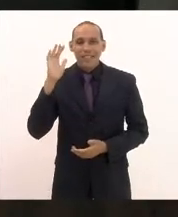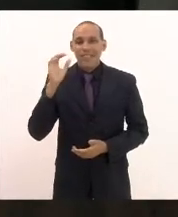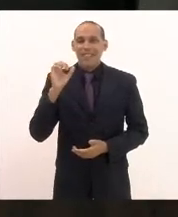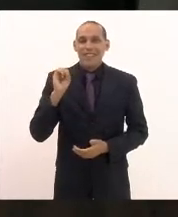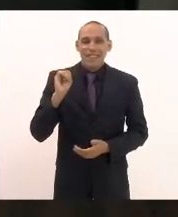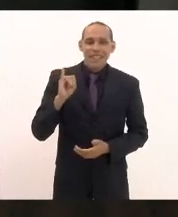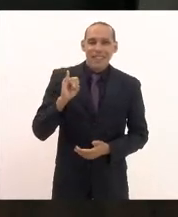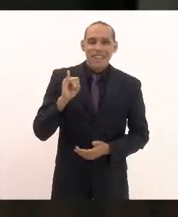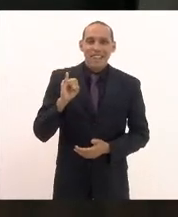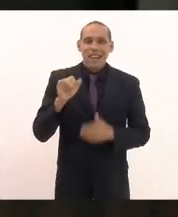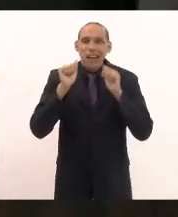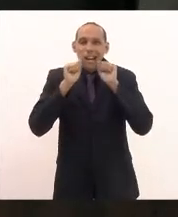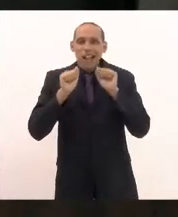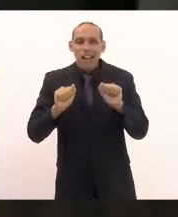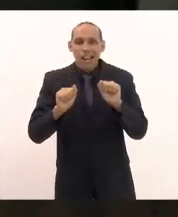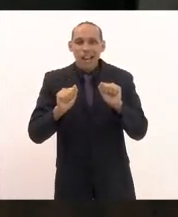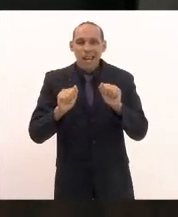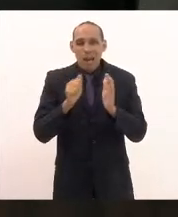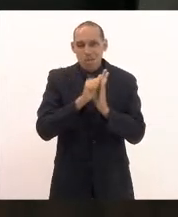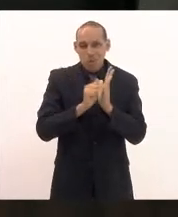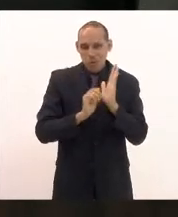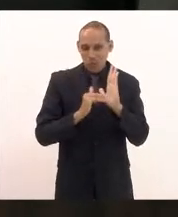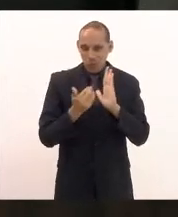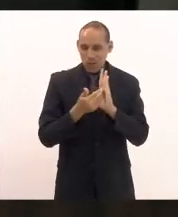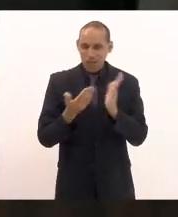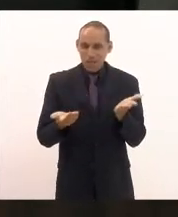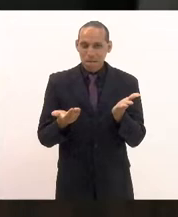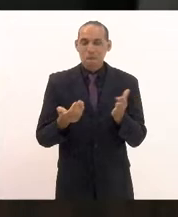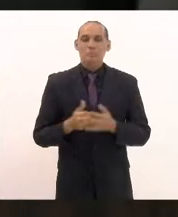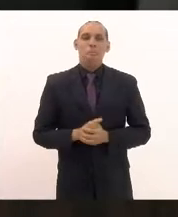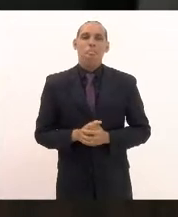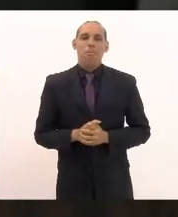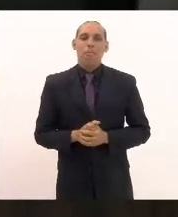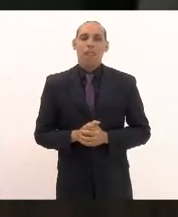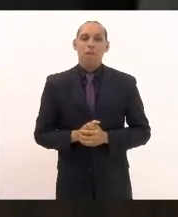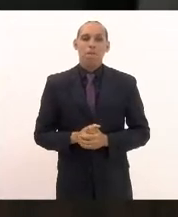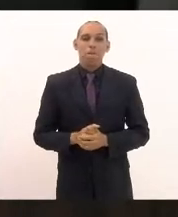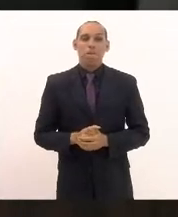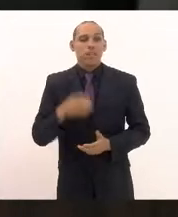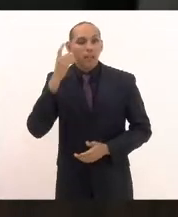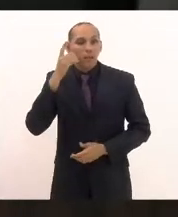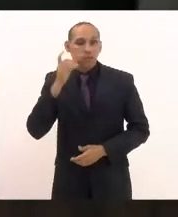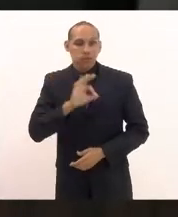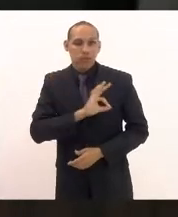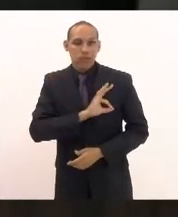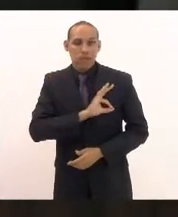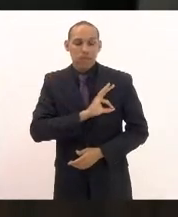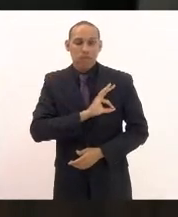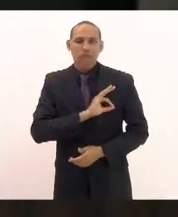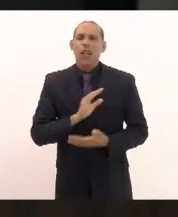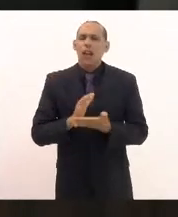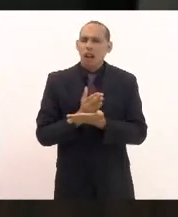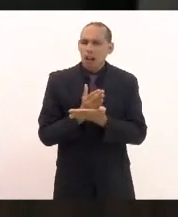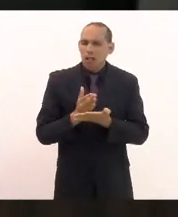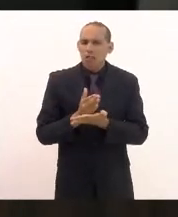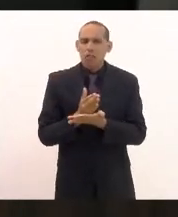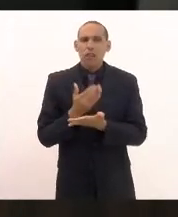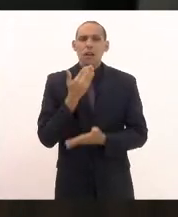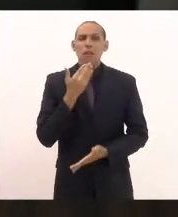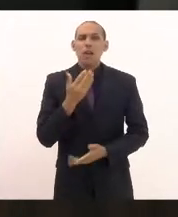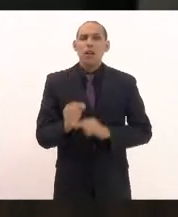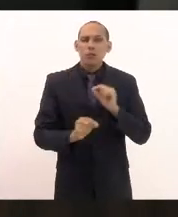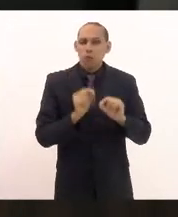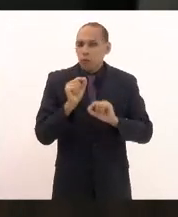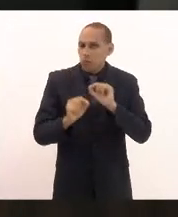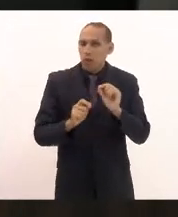anotar aí as coautorias. Deputada Marta Rocha, algumas deputadas estão pedindo aqui